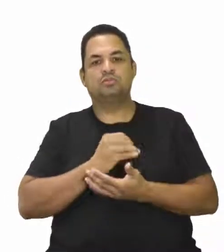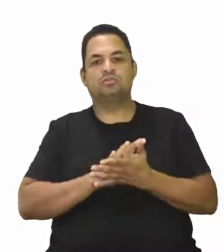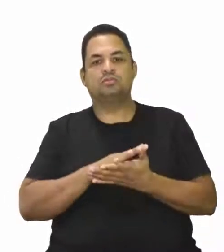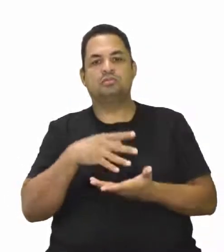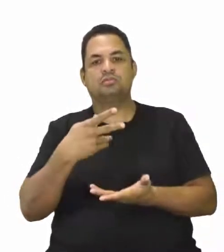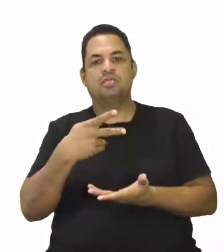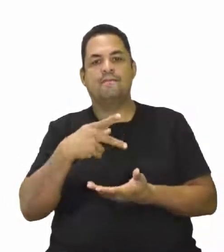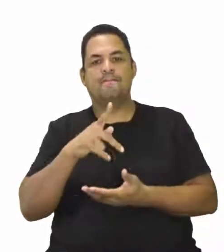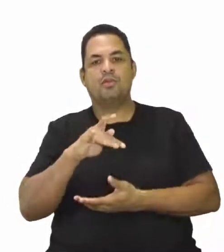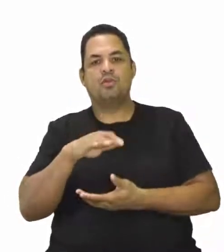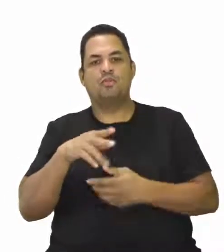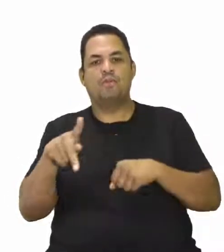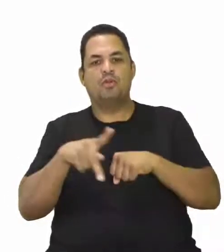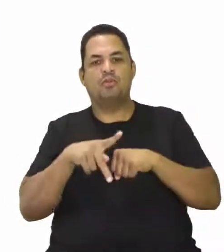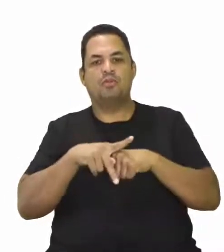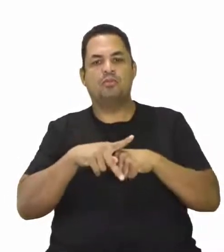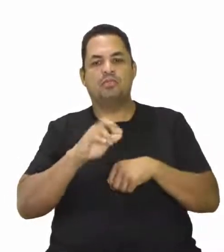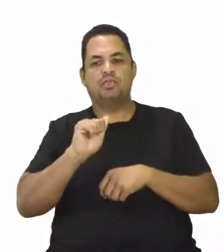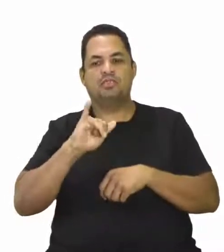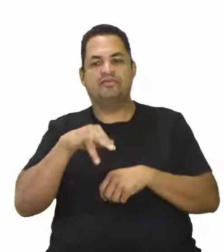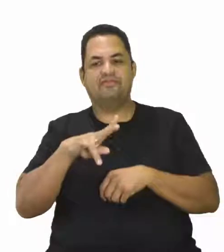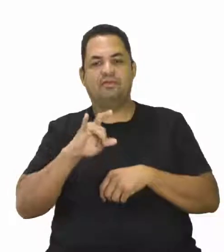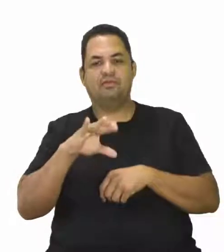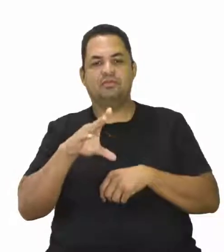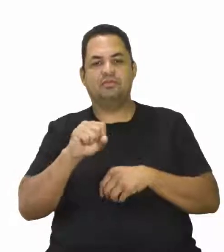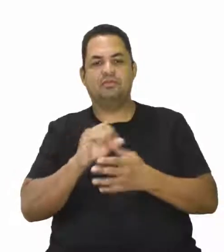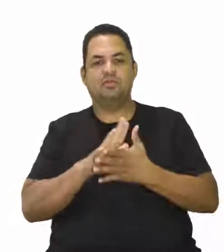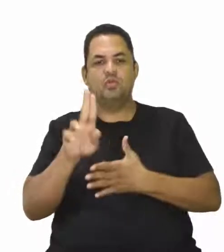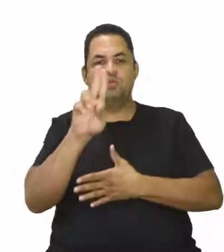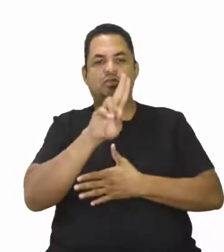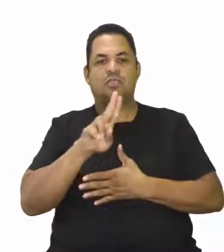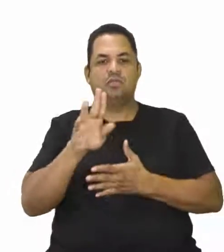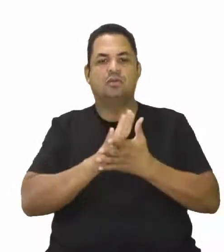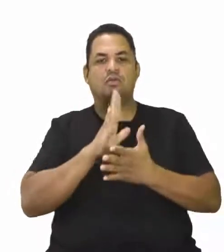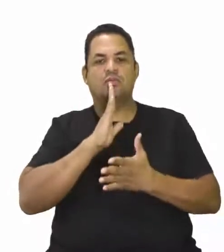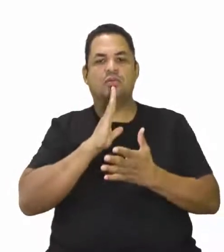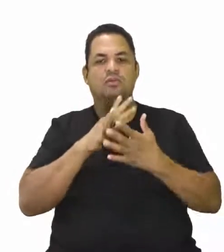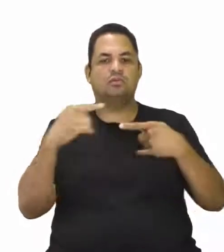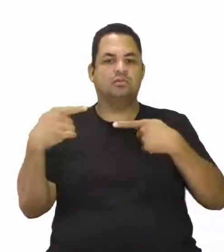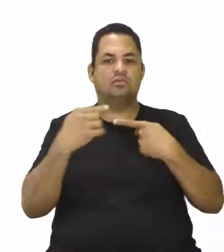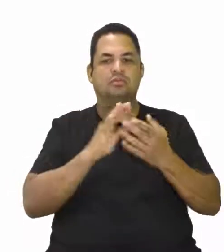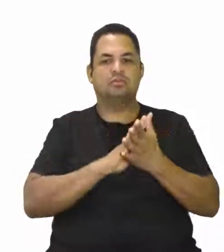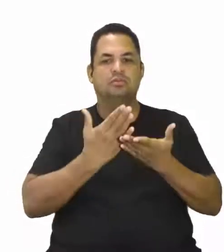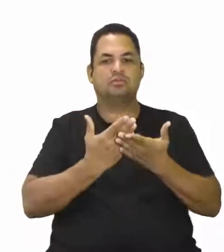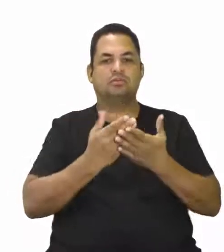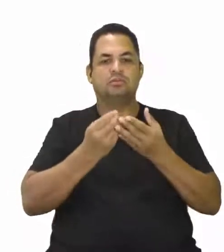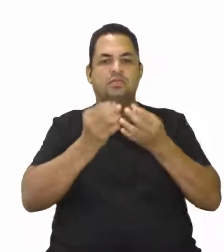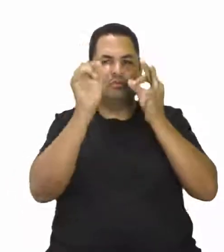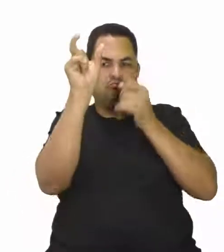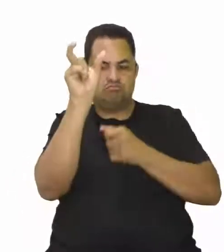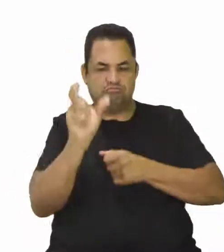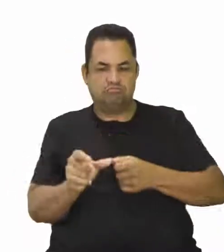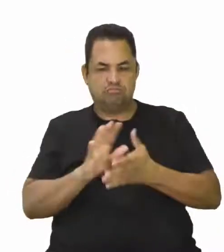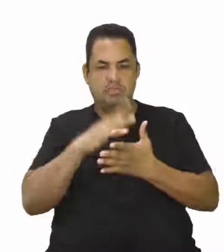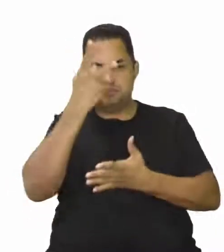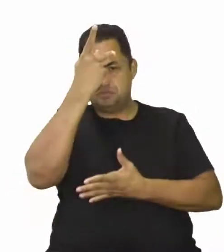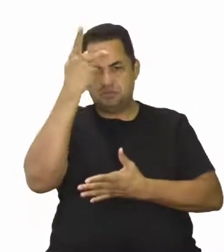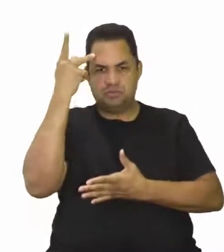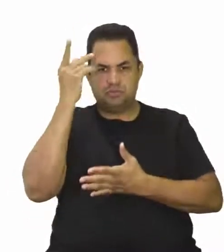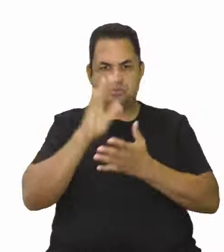e advérbios. Utilizar o conhecimento relativo à descrição de pessoas,